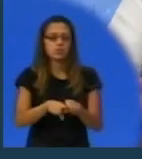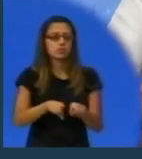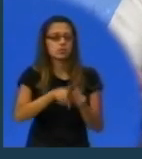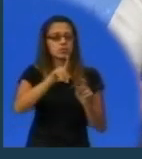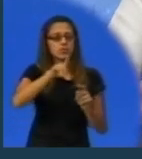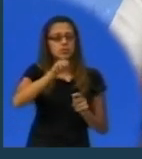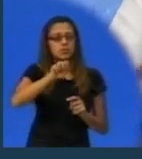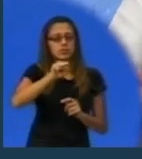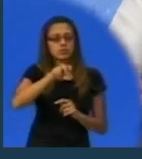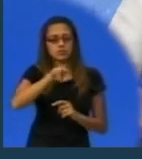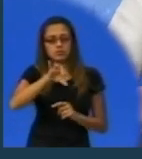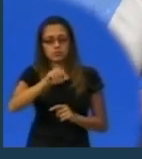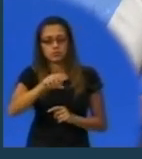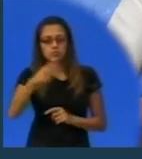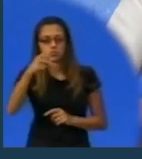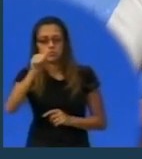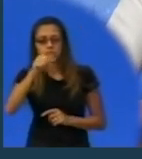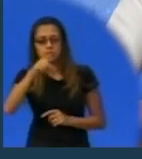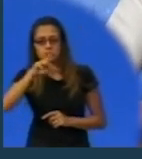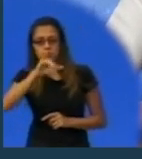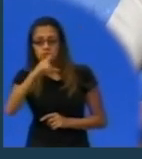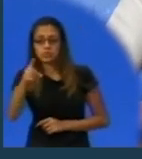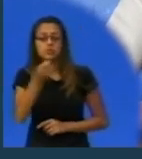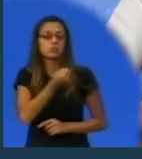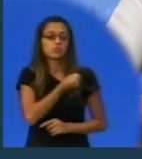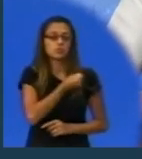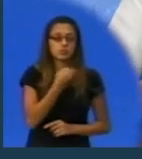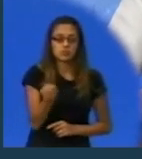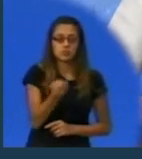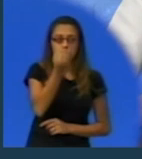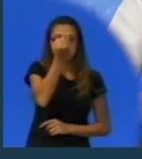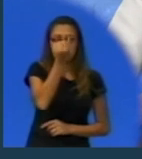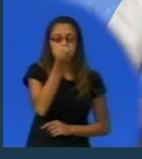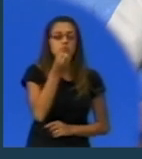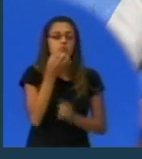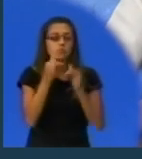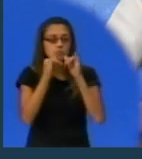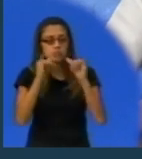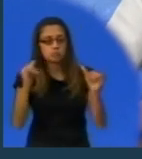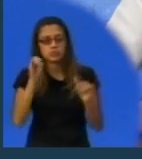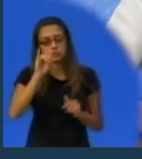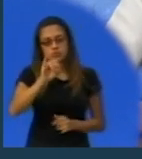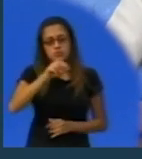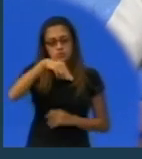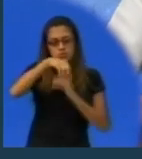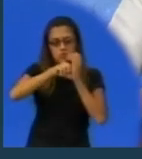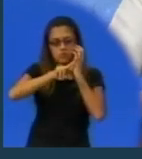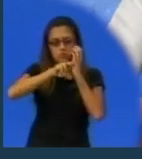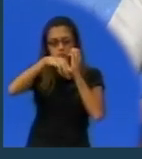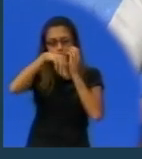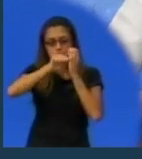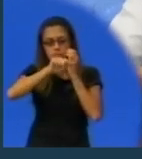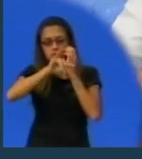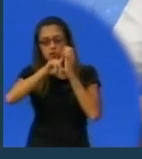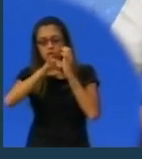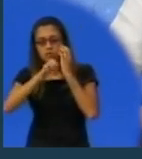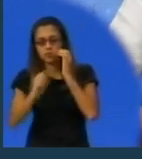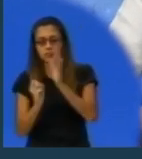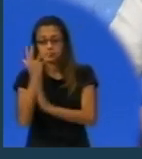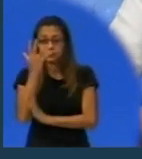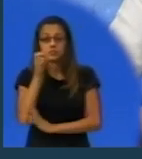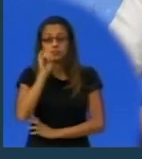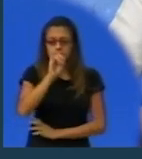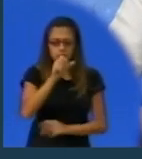são bons valores representativos dos seus dados no caso de uma normalidade avaliada. Então, se você avaliou